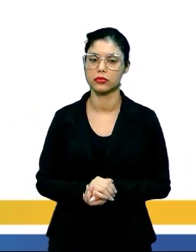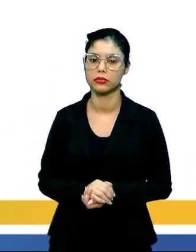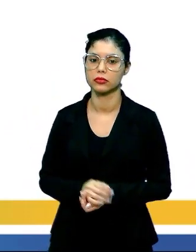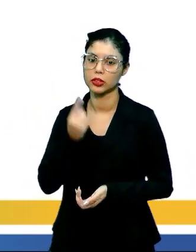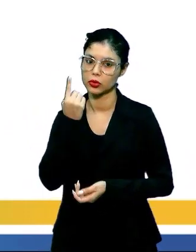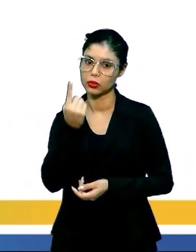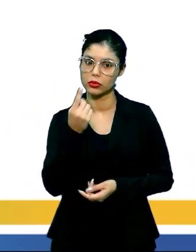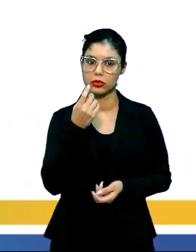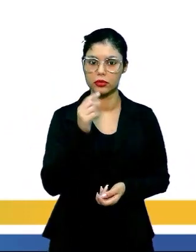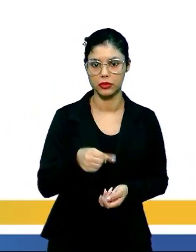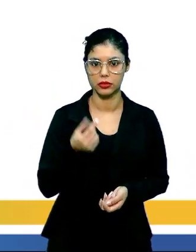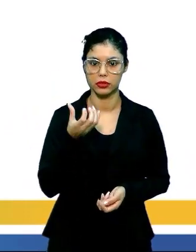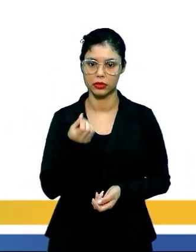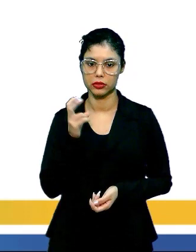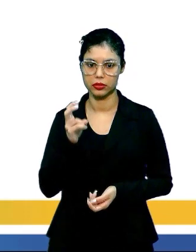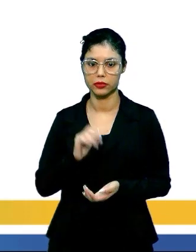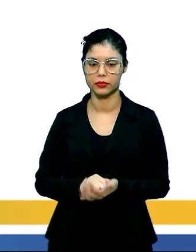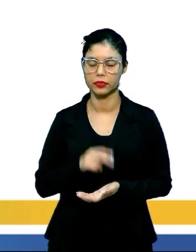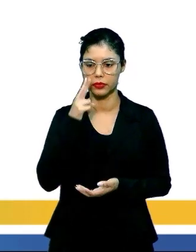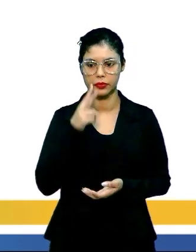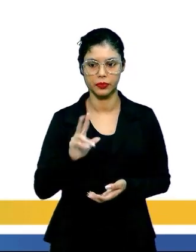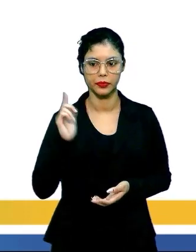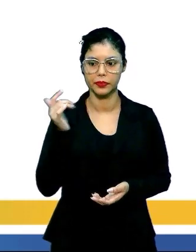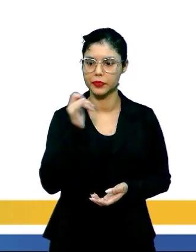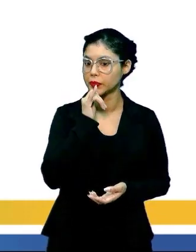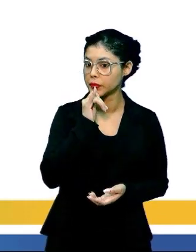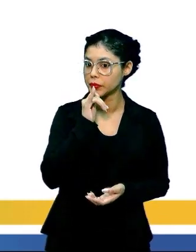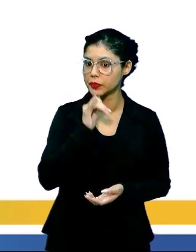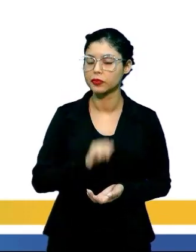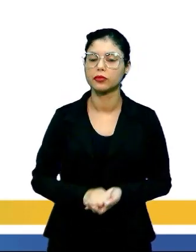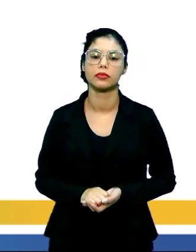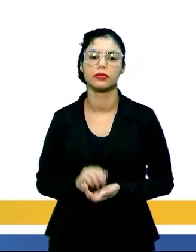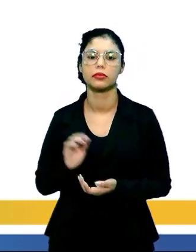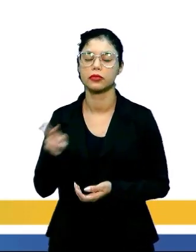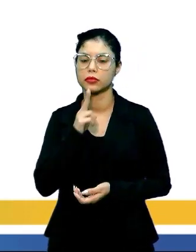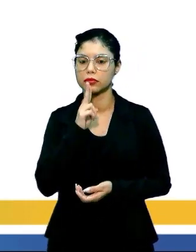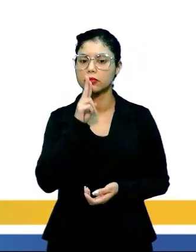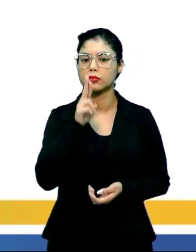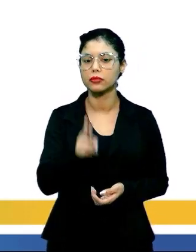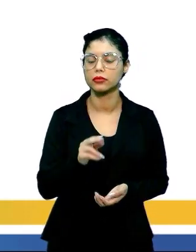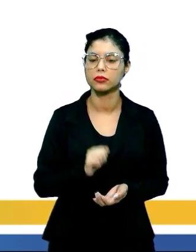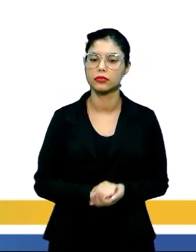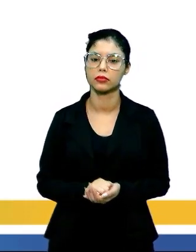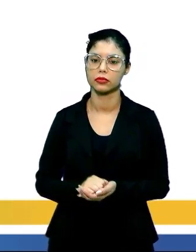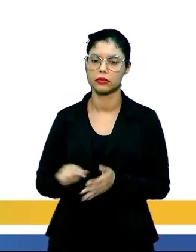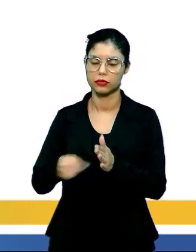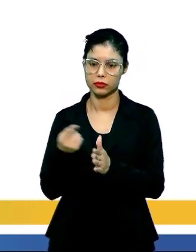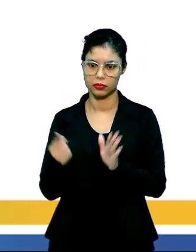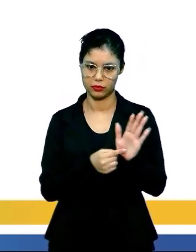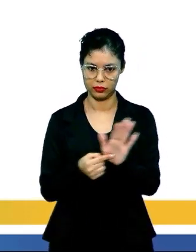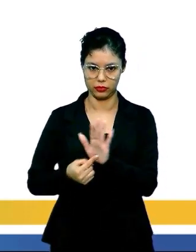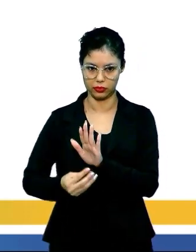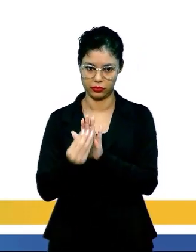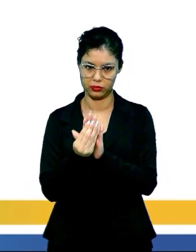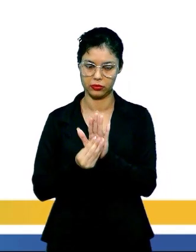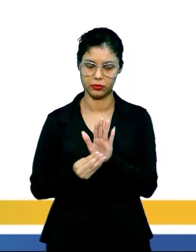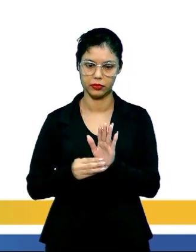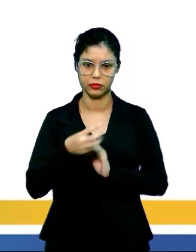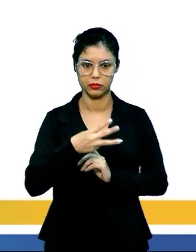mediana é 1,65. Bora ver esse outro exemplo? Calcule o valor da mediana da seguinte amostra de